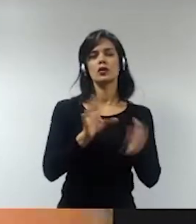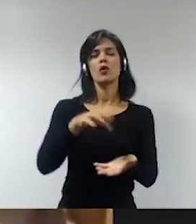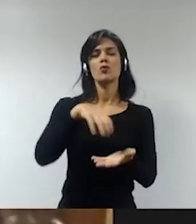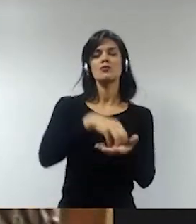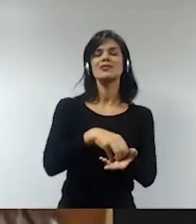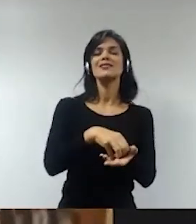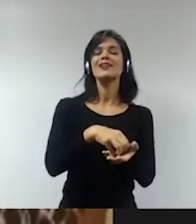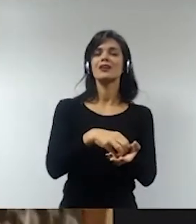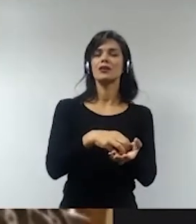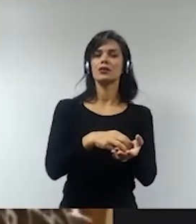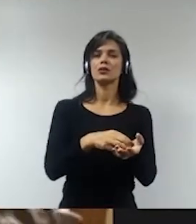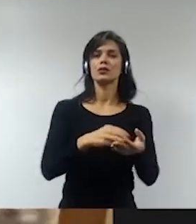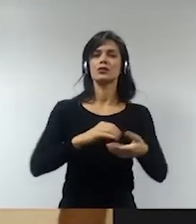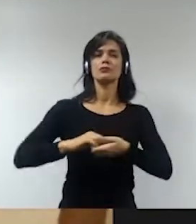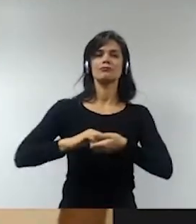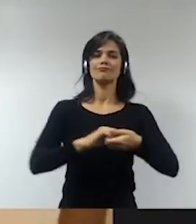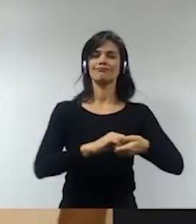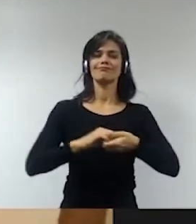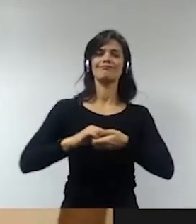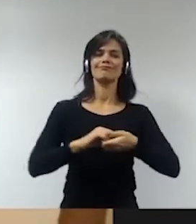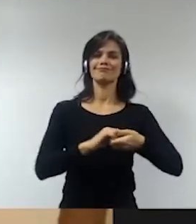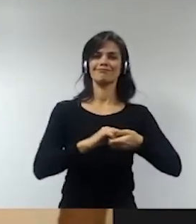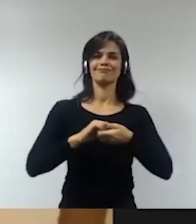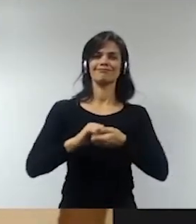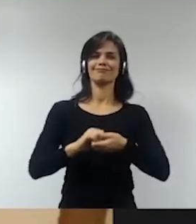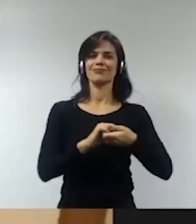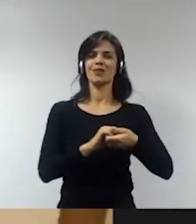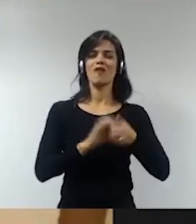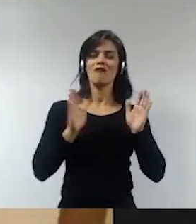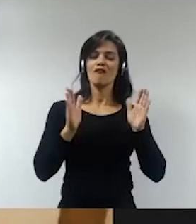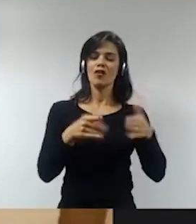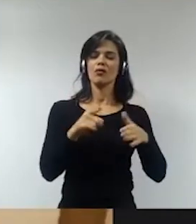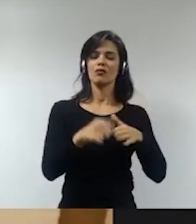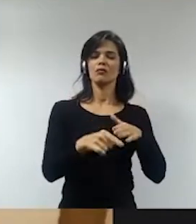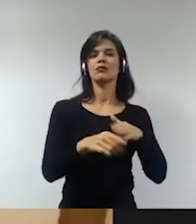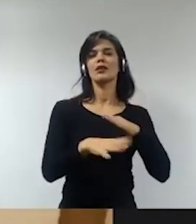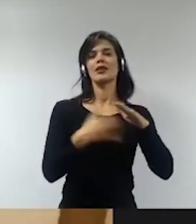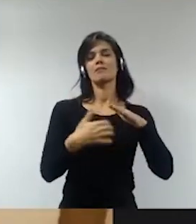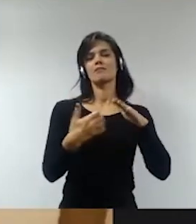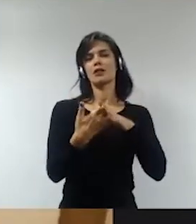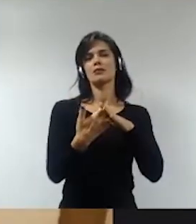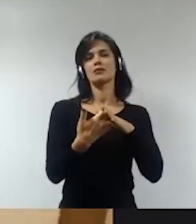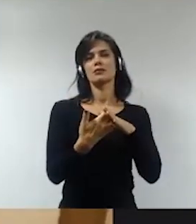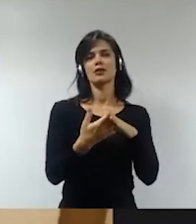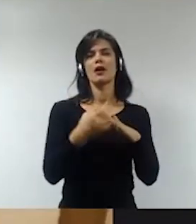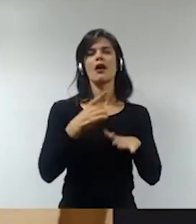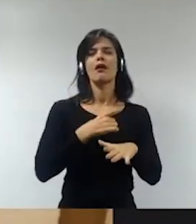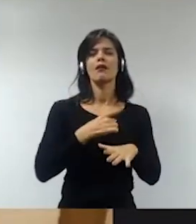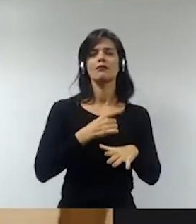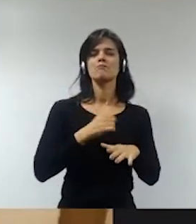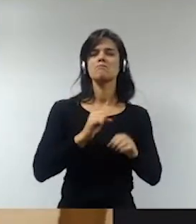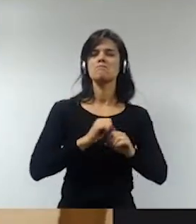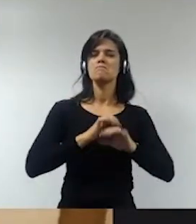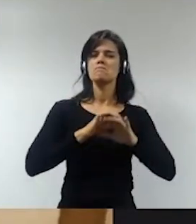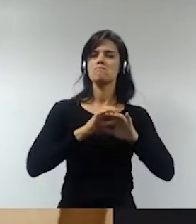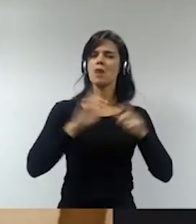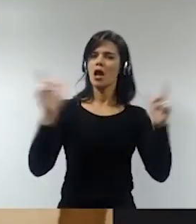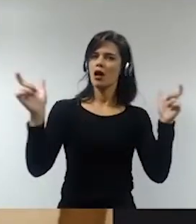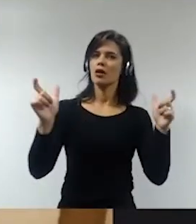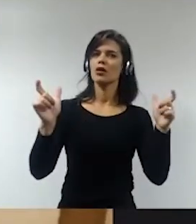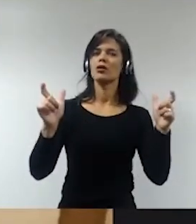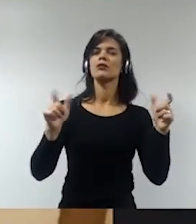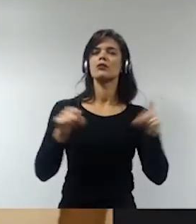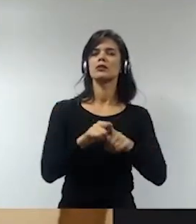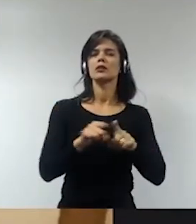cidadania, empresariais, voltados especificamente a atender os empresários, e aí tem uma abrangência um pouco maior também de